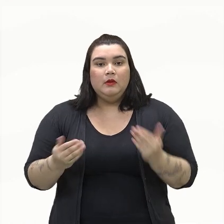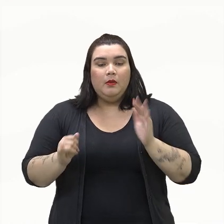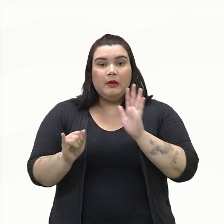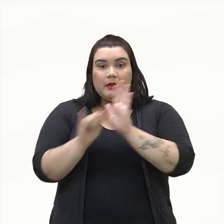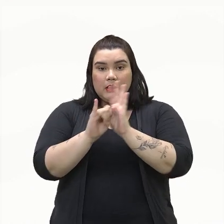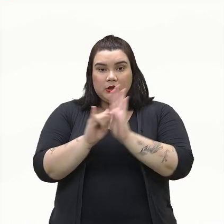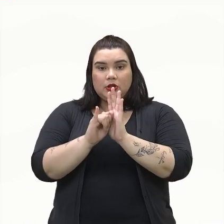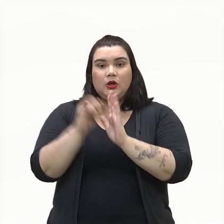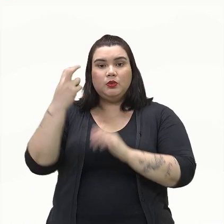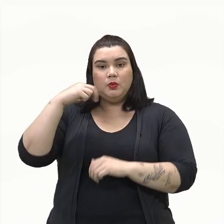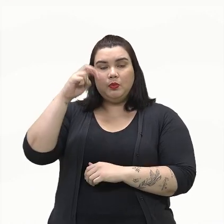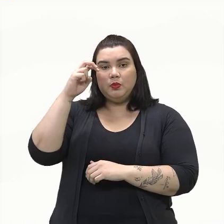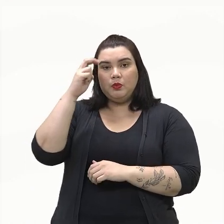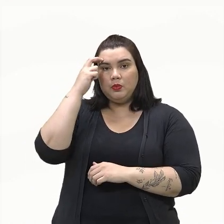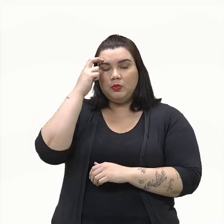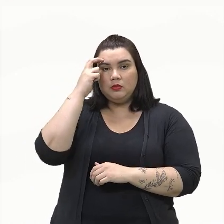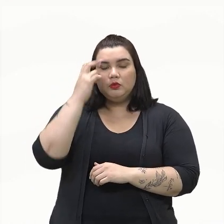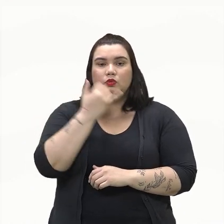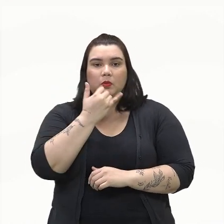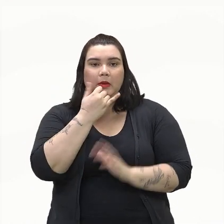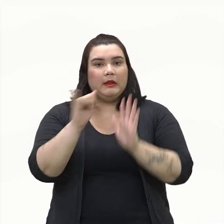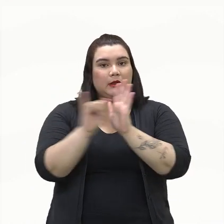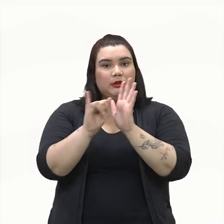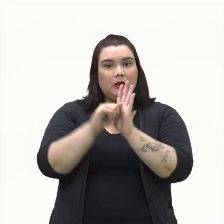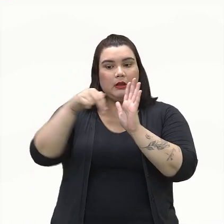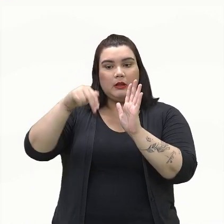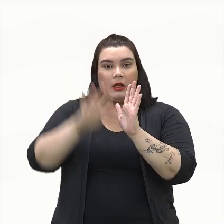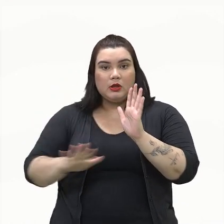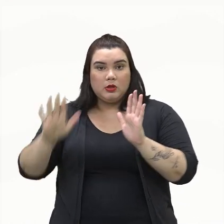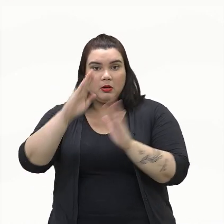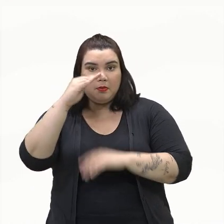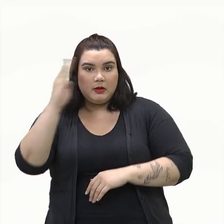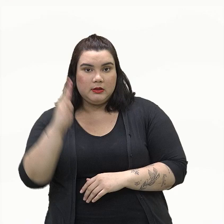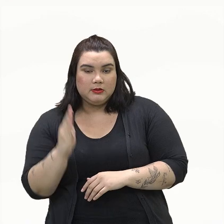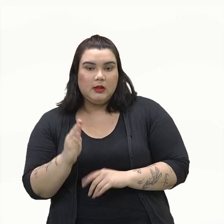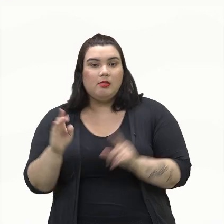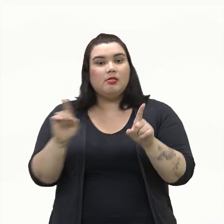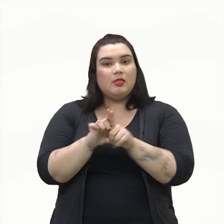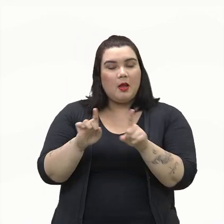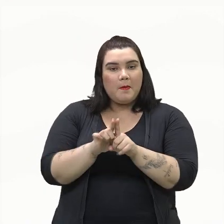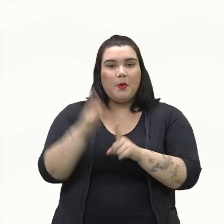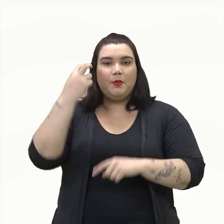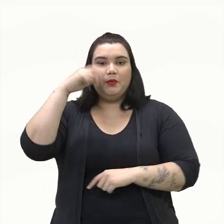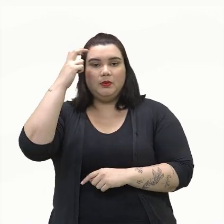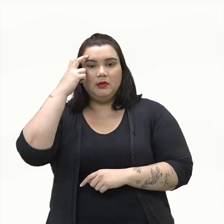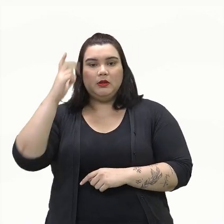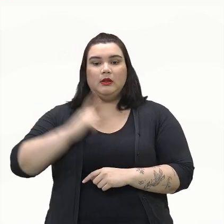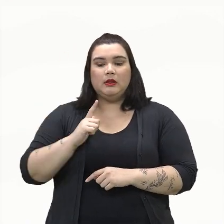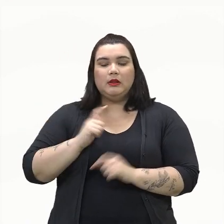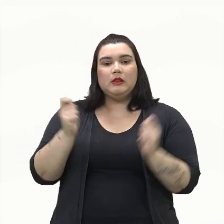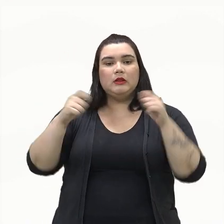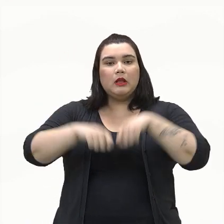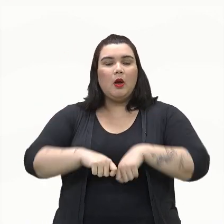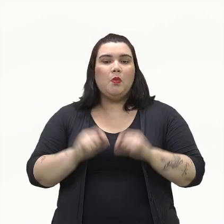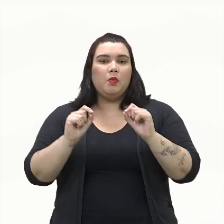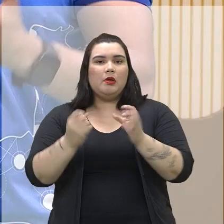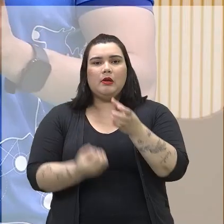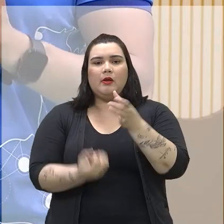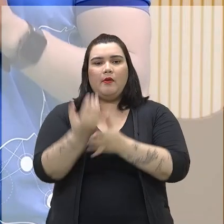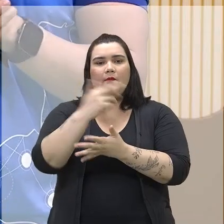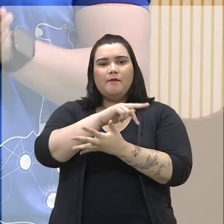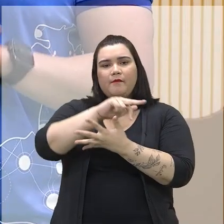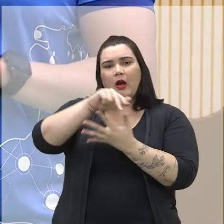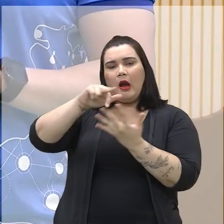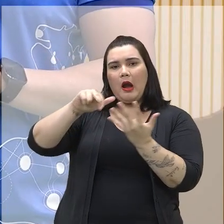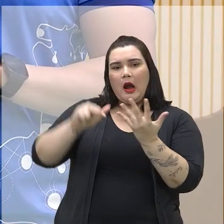brasileira, essa identidade nacional brasileira, perdão, e também a cultural, é claro, ela foi oportunizada ali por uma série de